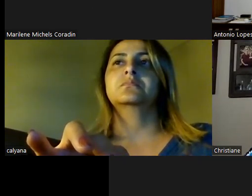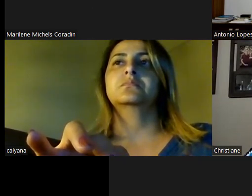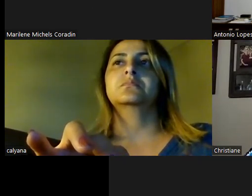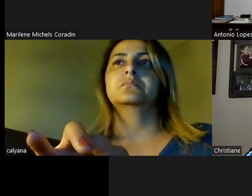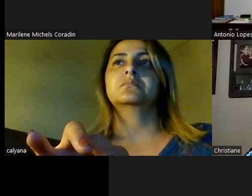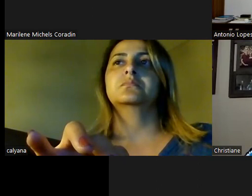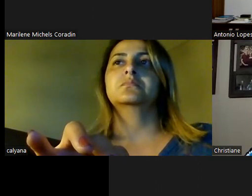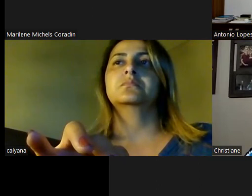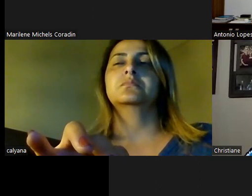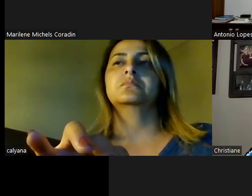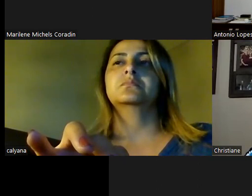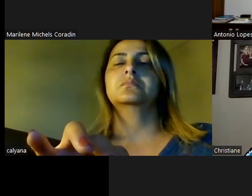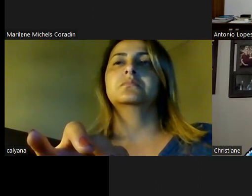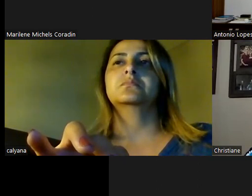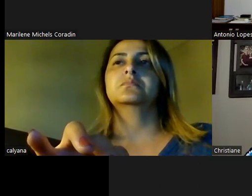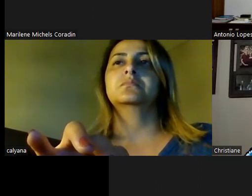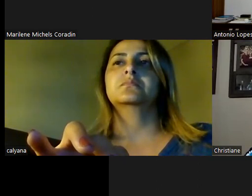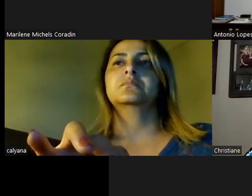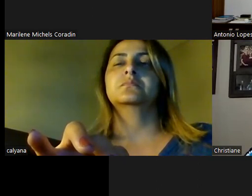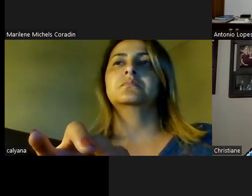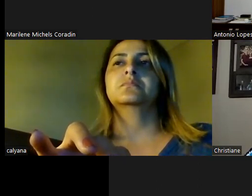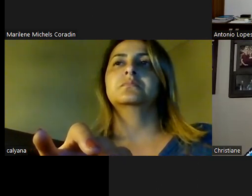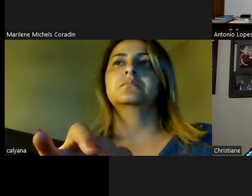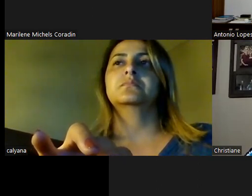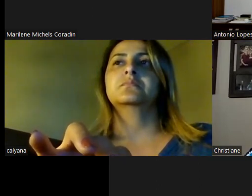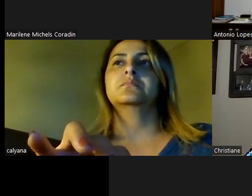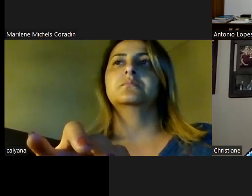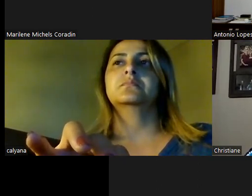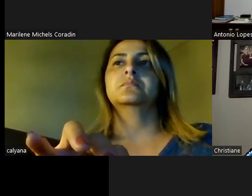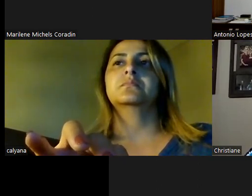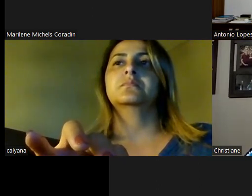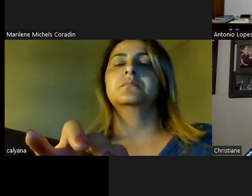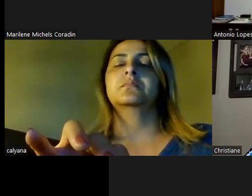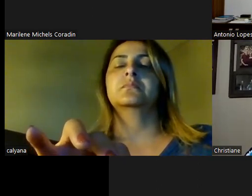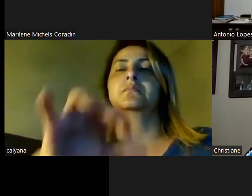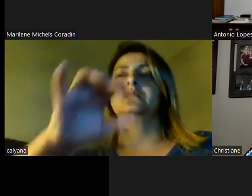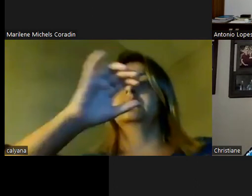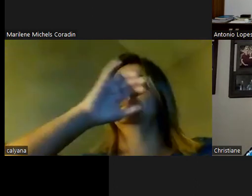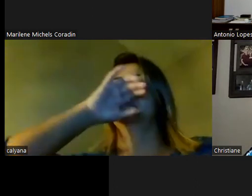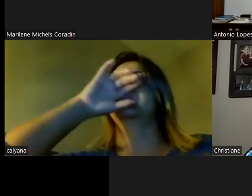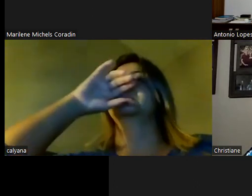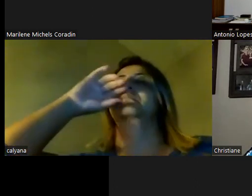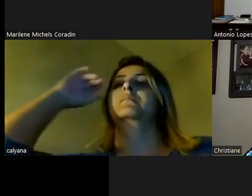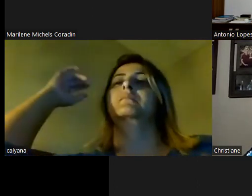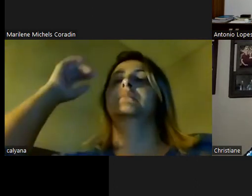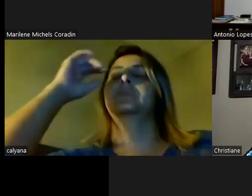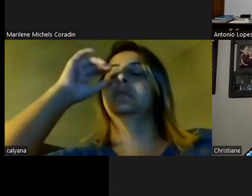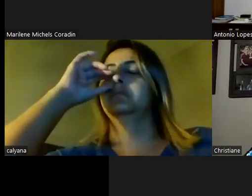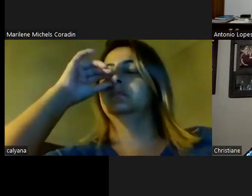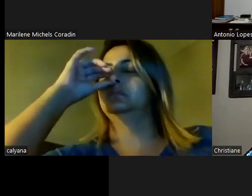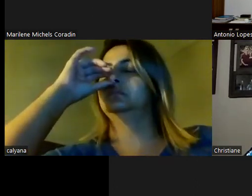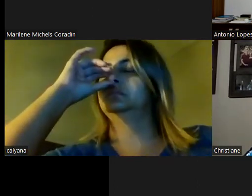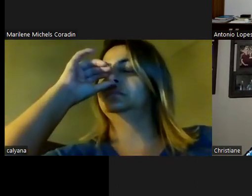quando não foi saudável, e como os pais poderiam fazer para ser saudável, né? Sim.